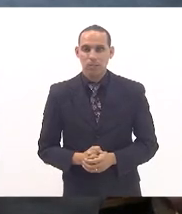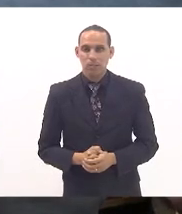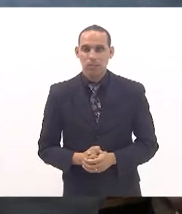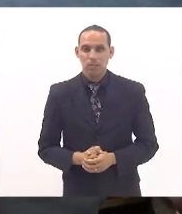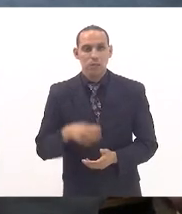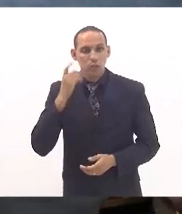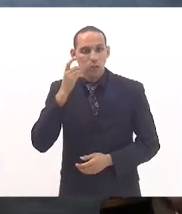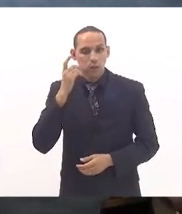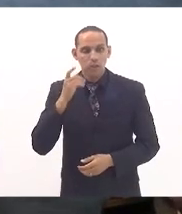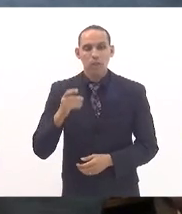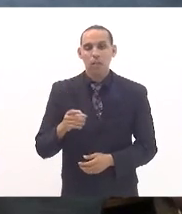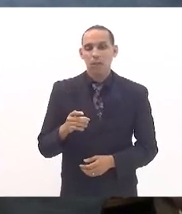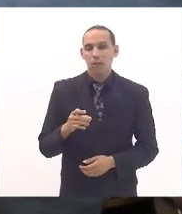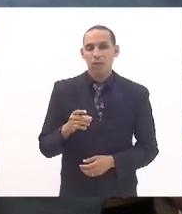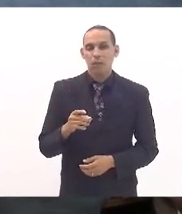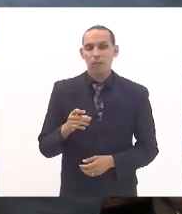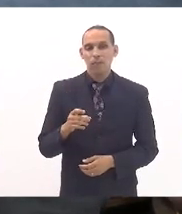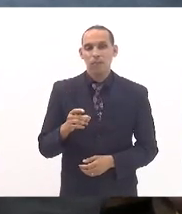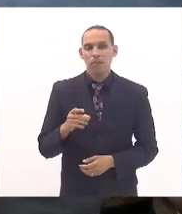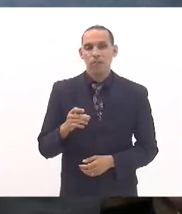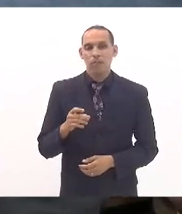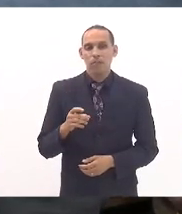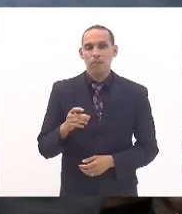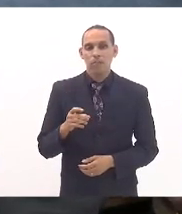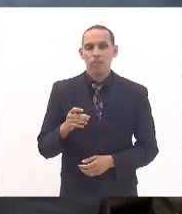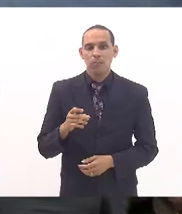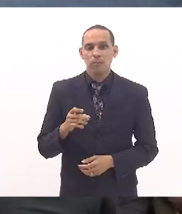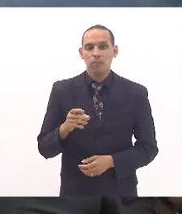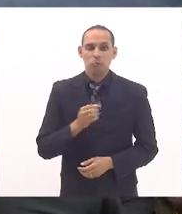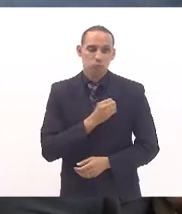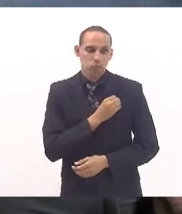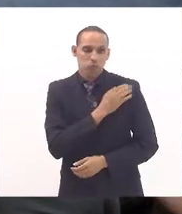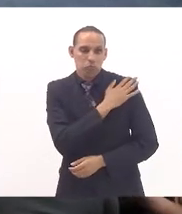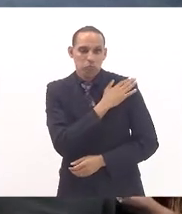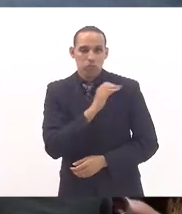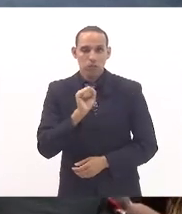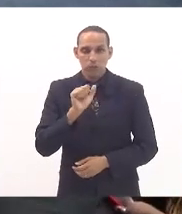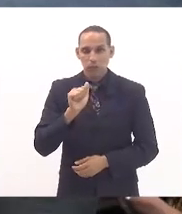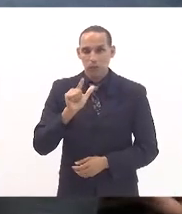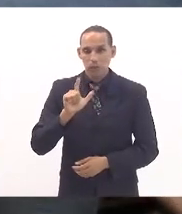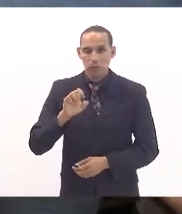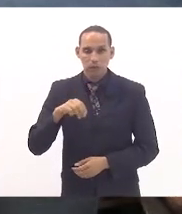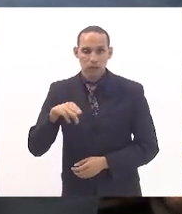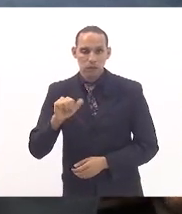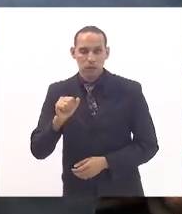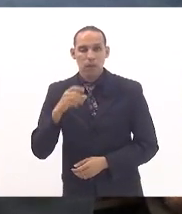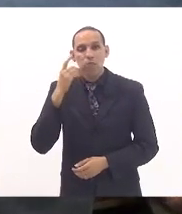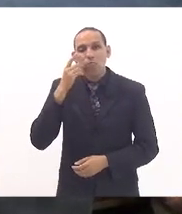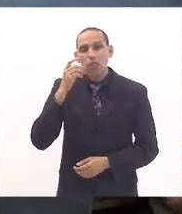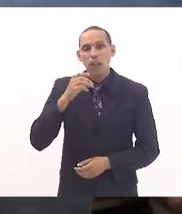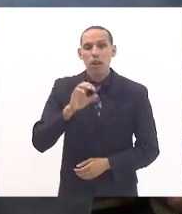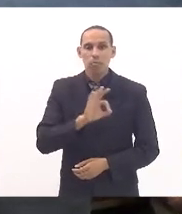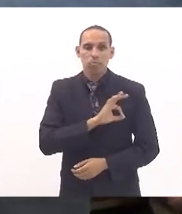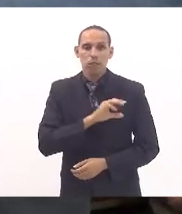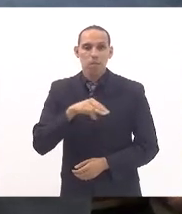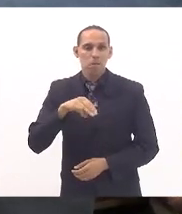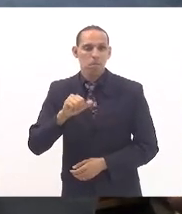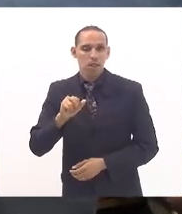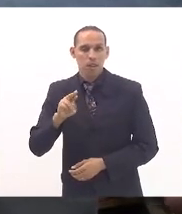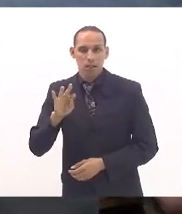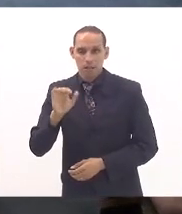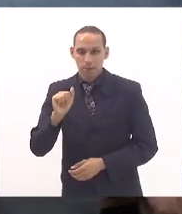Deputado Carlos Augusto. Deputado Coronel Salema. Deputado Coronel Salema, deputada Marta Rocha.